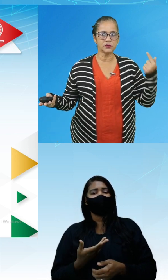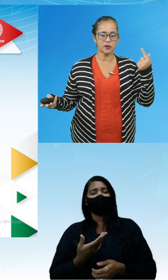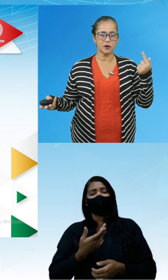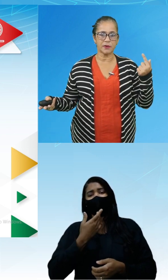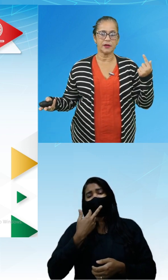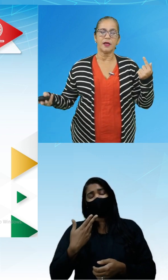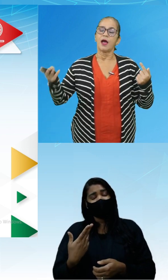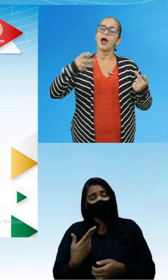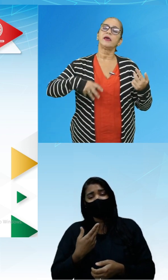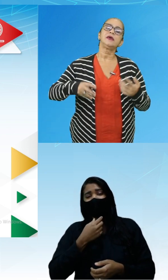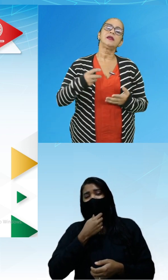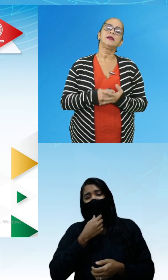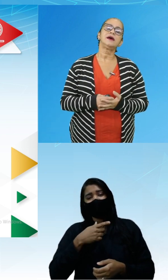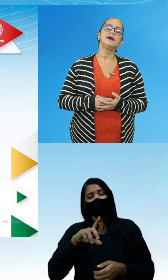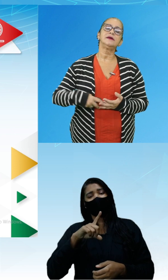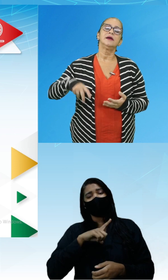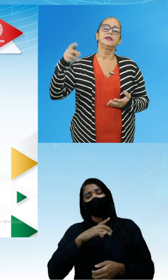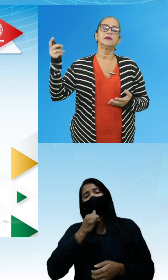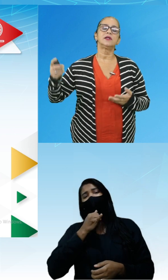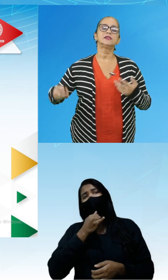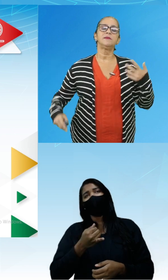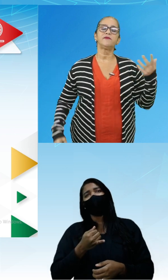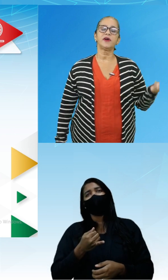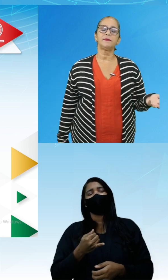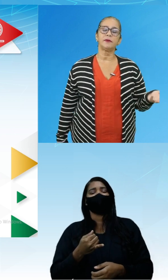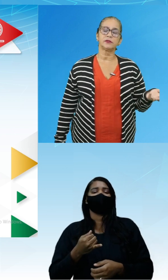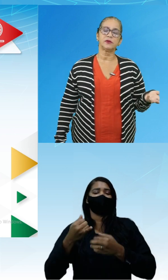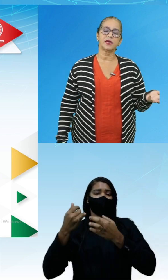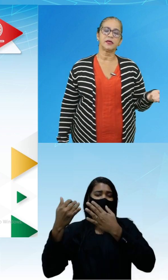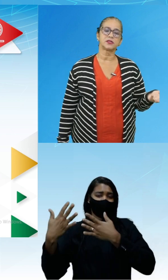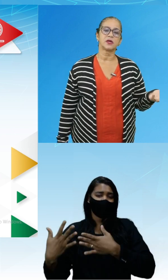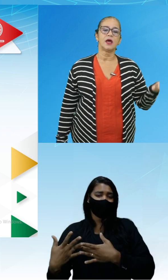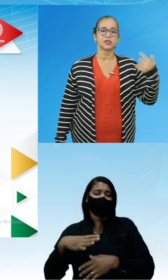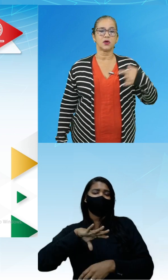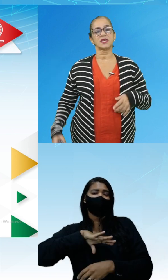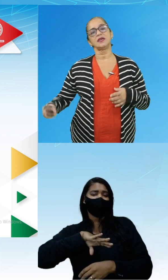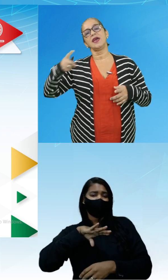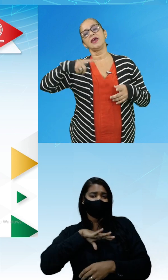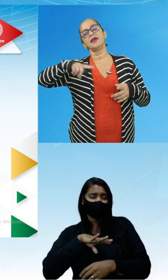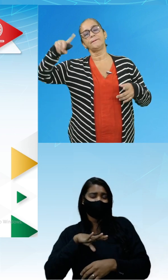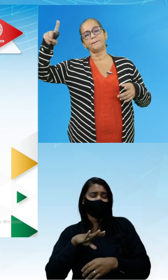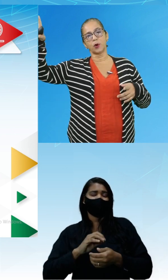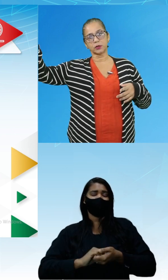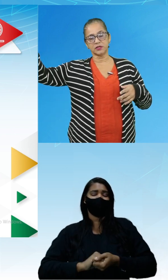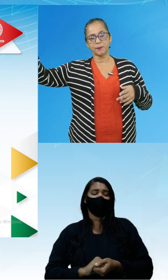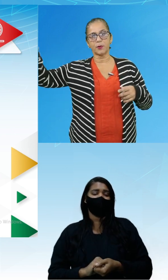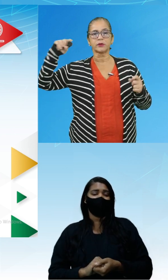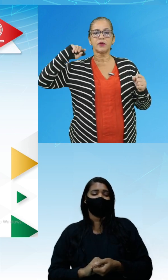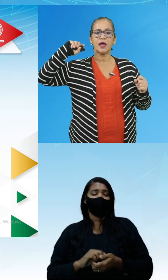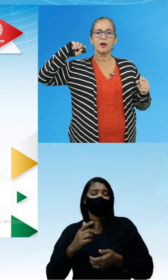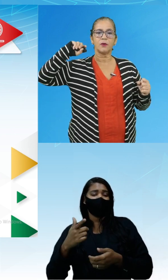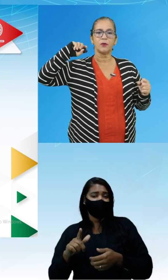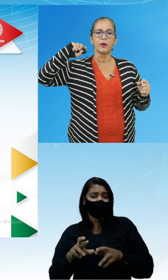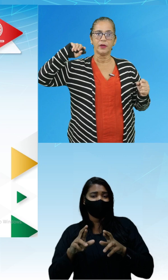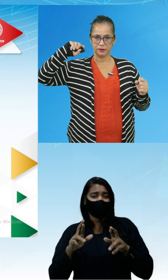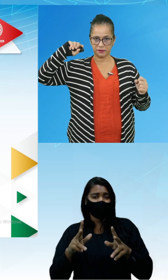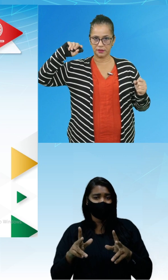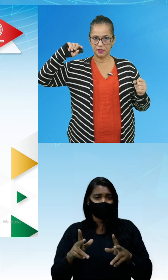Um idioma. Aí lá na Angola também fala português, só que é de